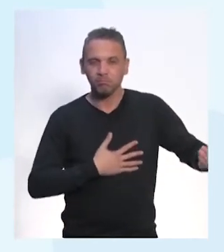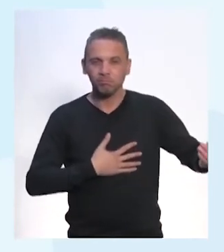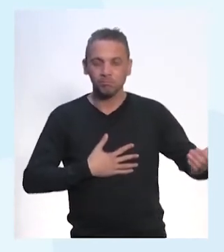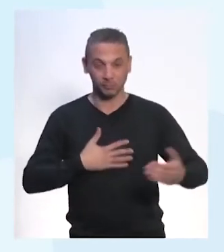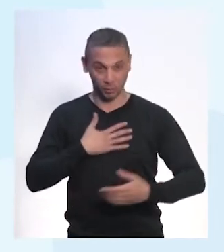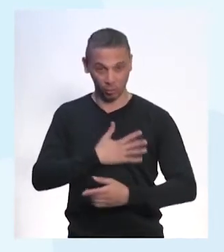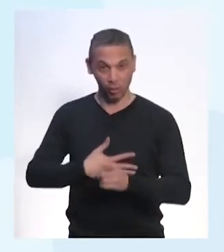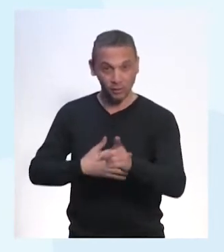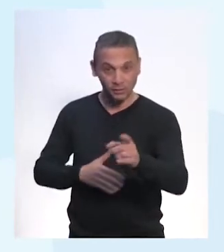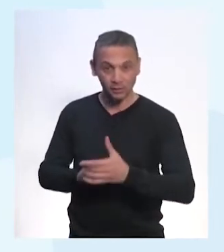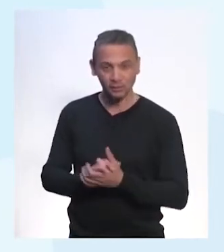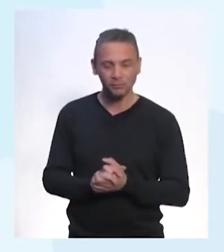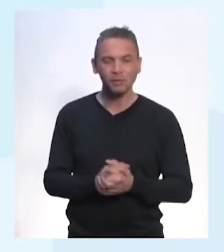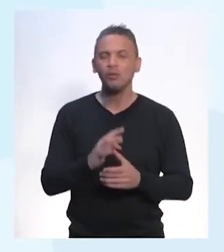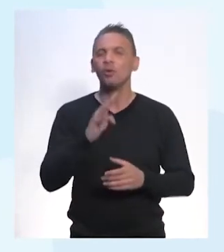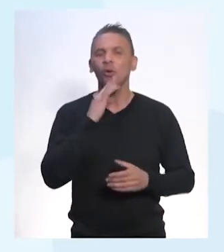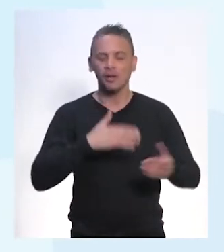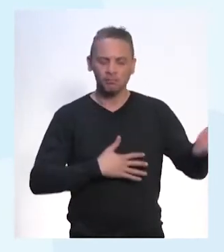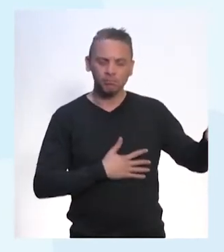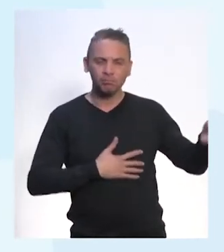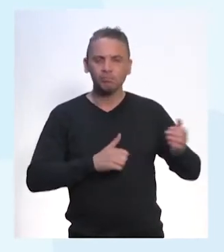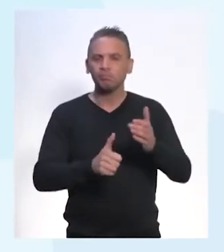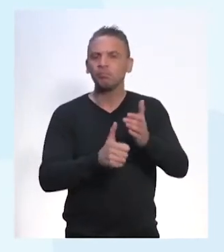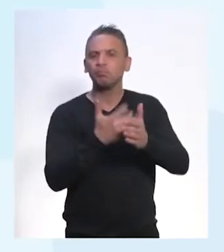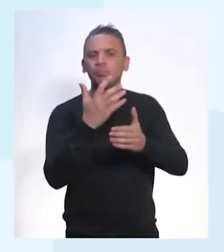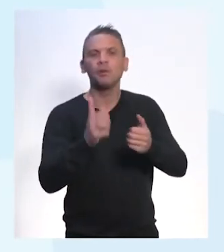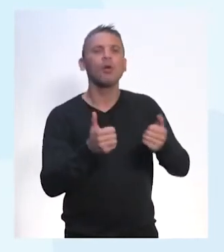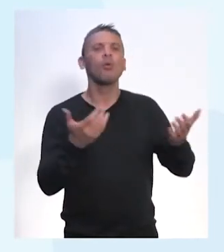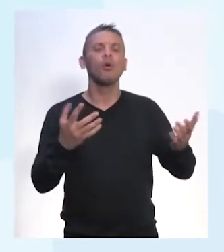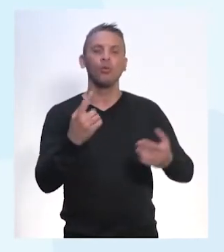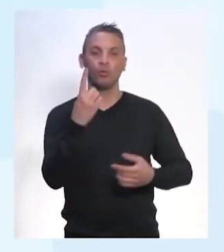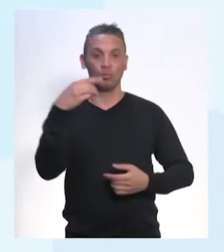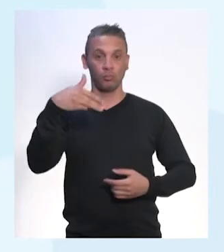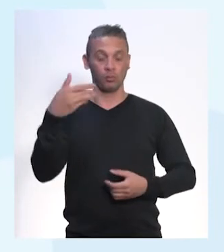dança vocês conhecem? Em um minutinho a gente volta. Escreve para a gente aqui.